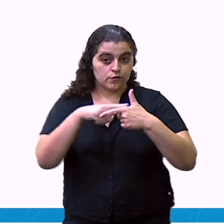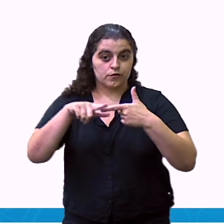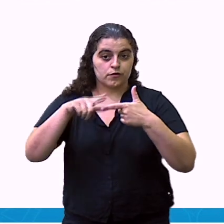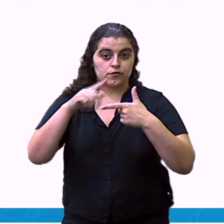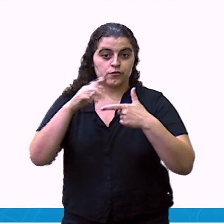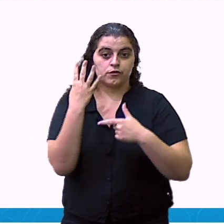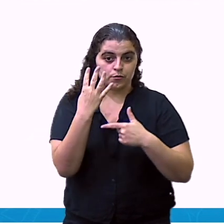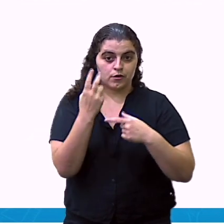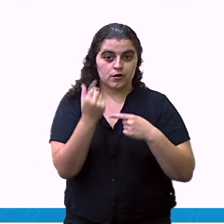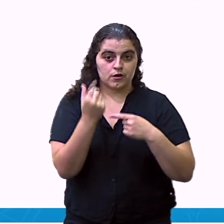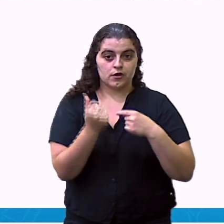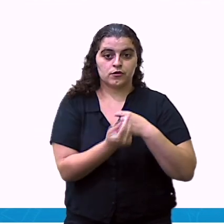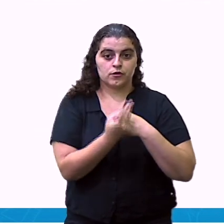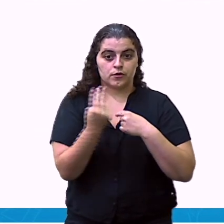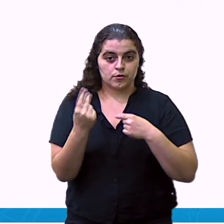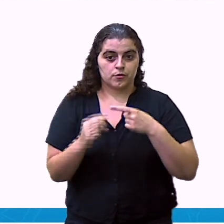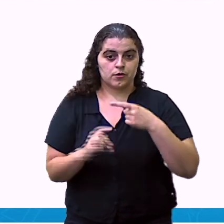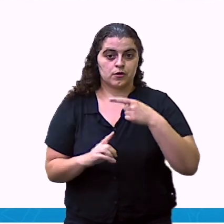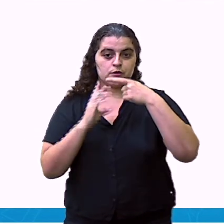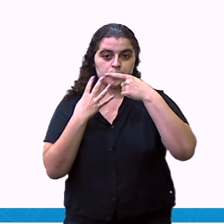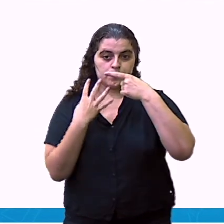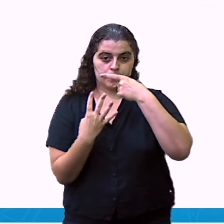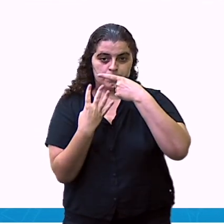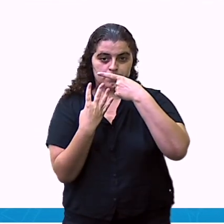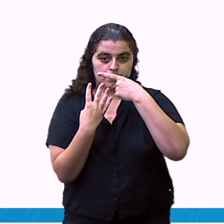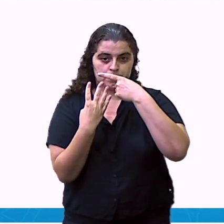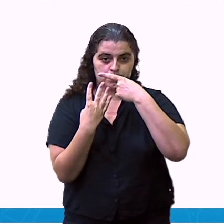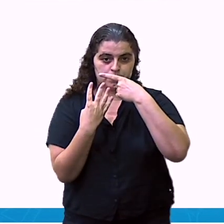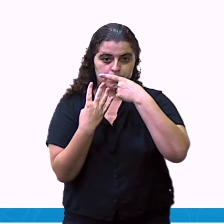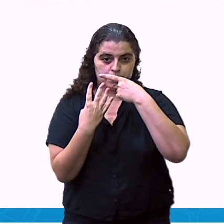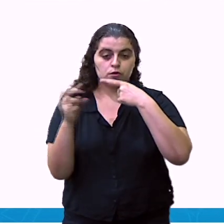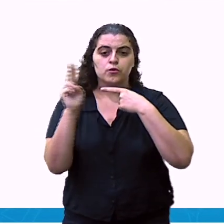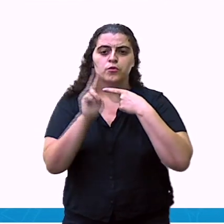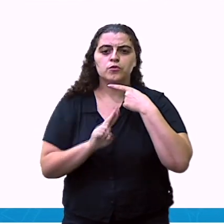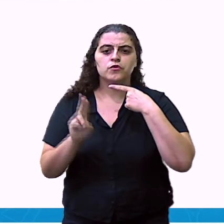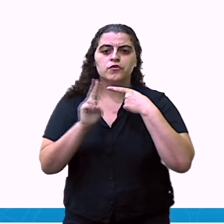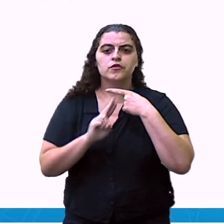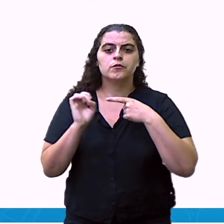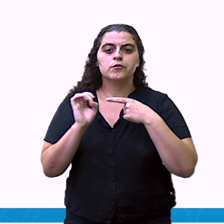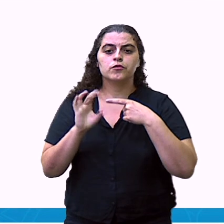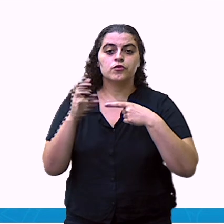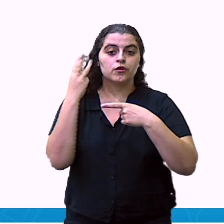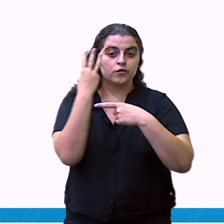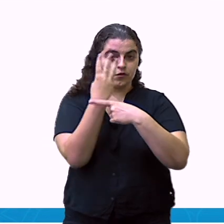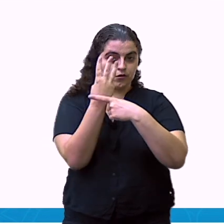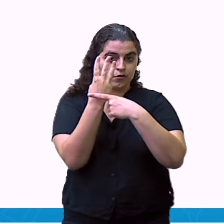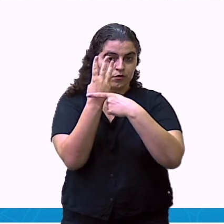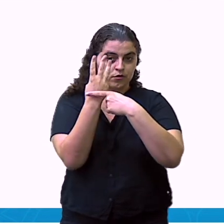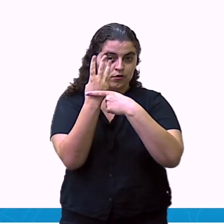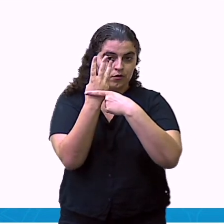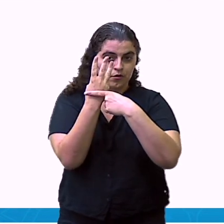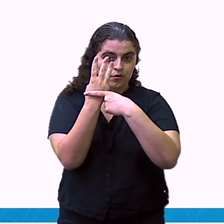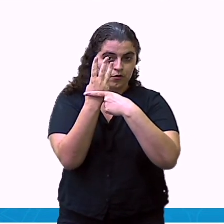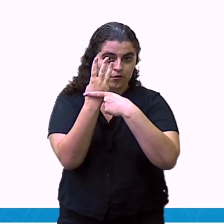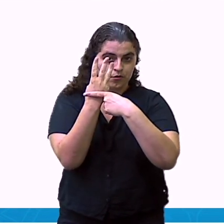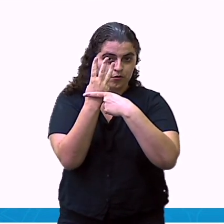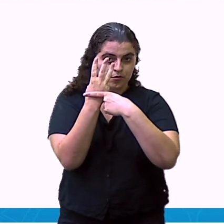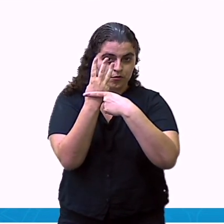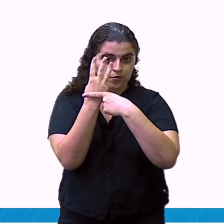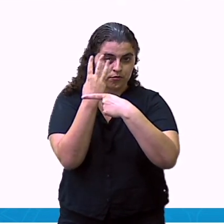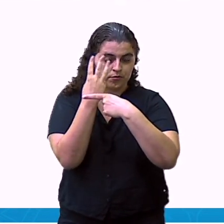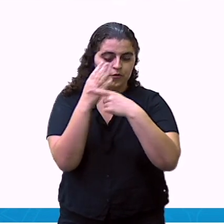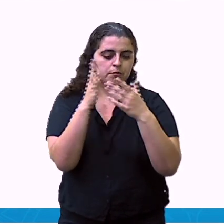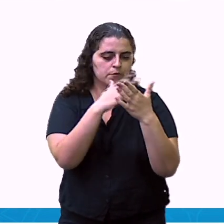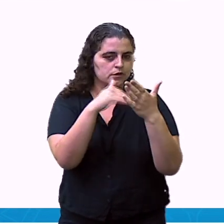4 partes, ou seja, o seu denominador é 4, e utilizamos apenas 3 partes, ou